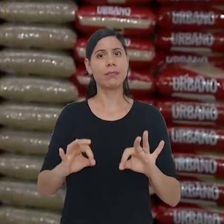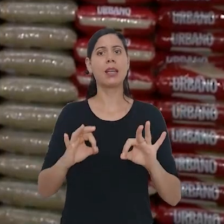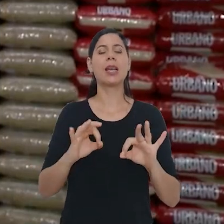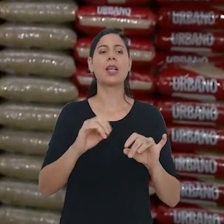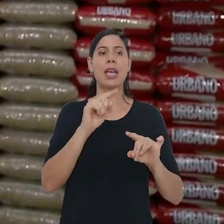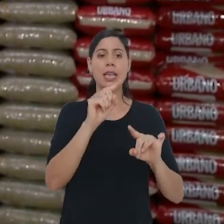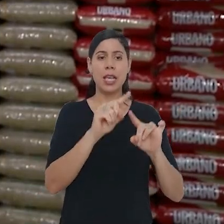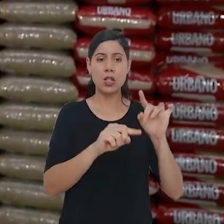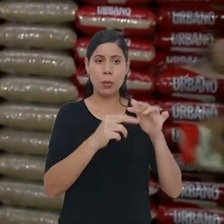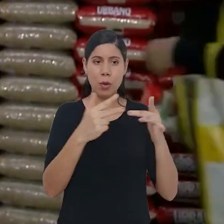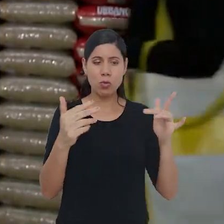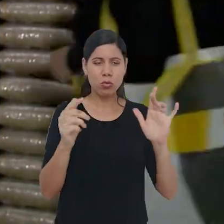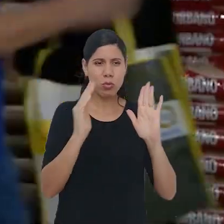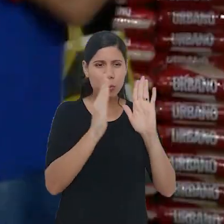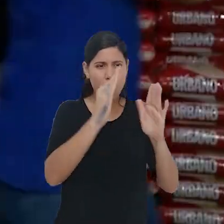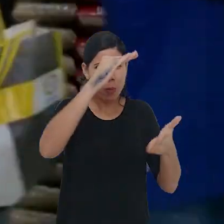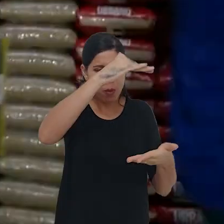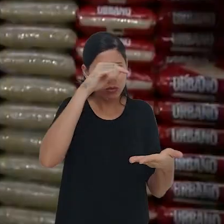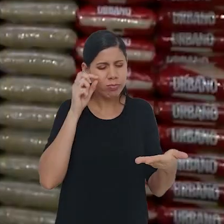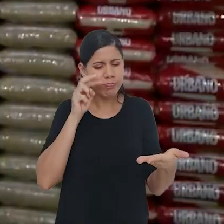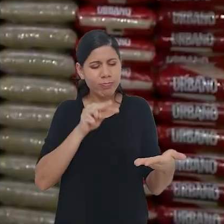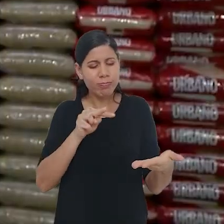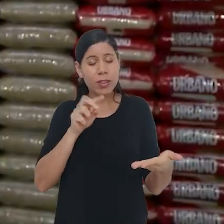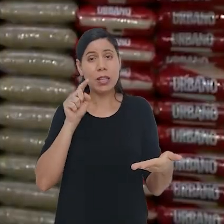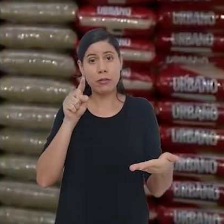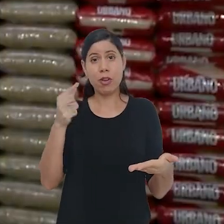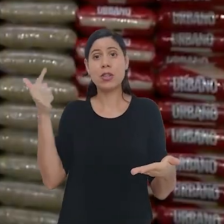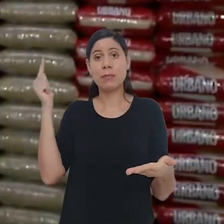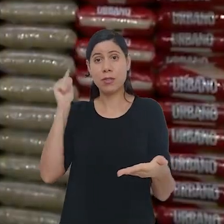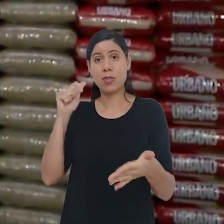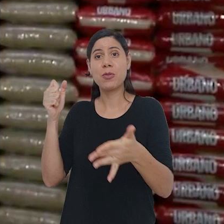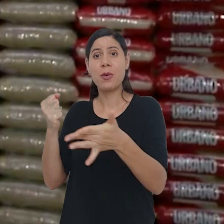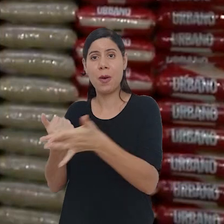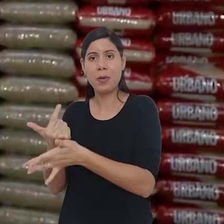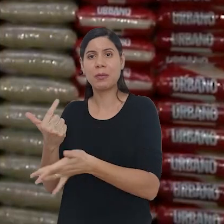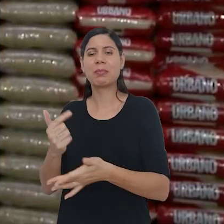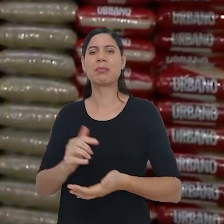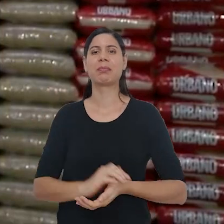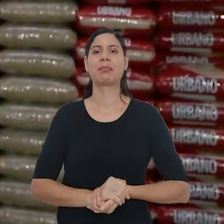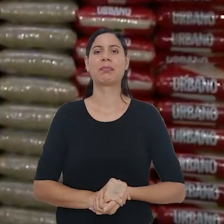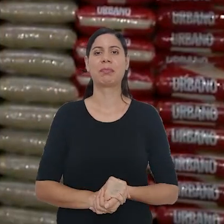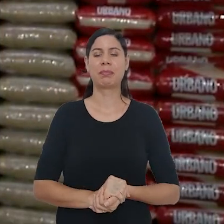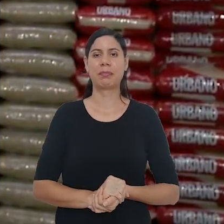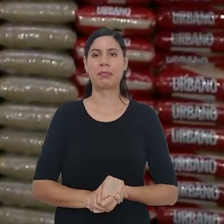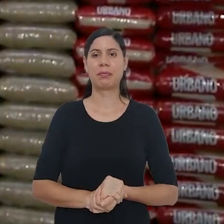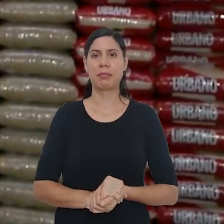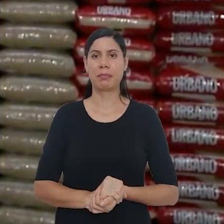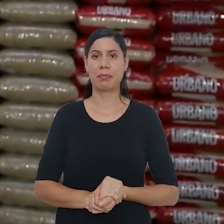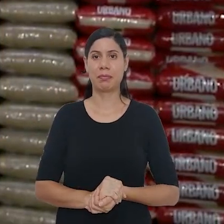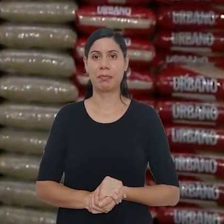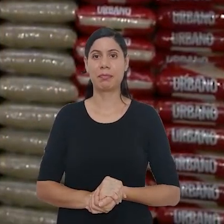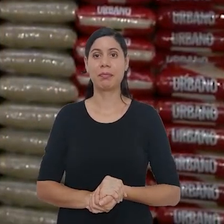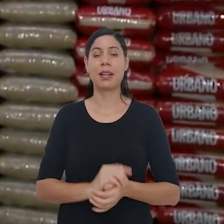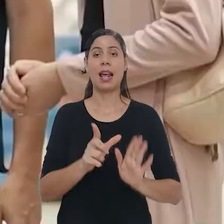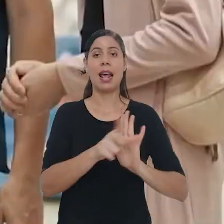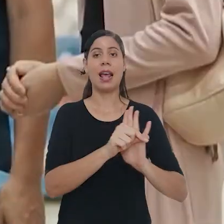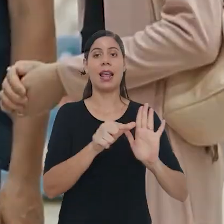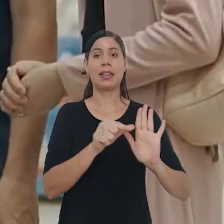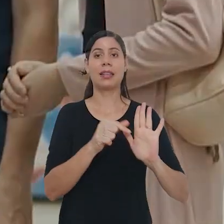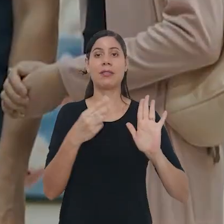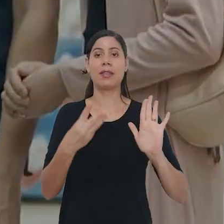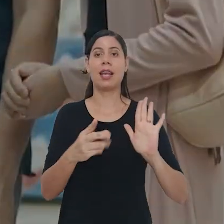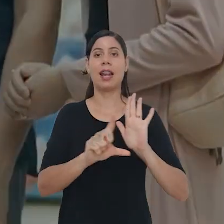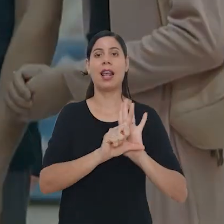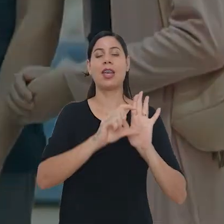essencial para assegurar que a quantidade de produto informada na embalagem é o que, de fato, você, consumidor, está levando para casa.